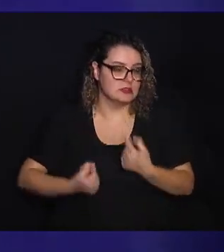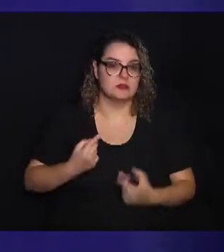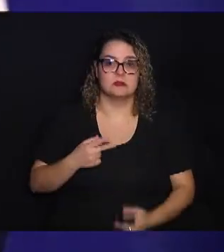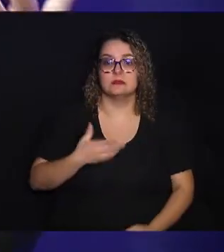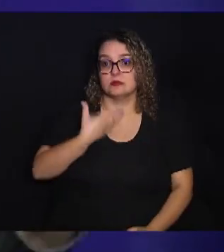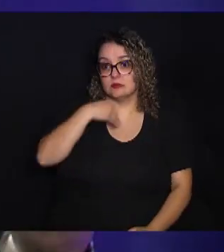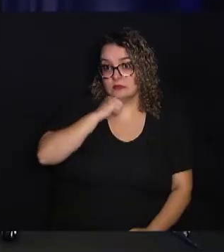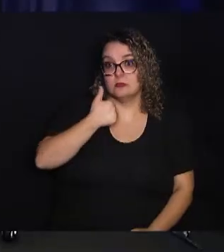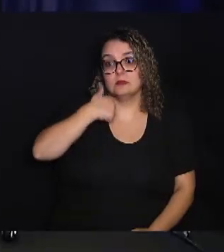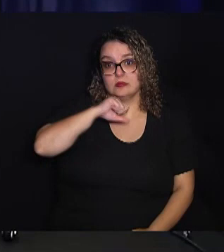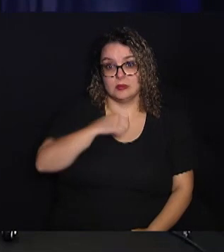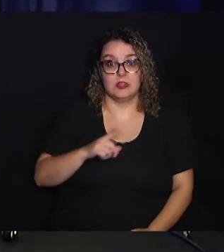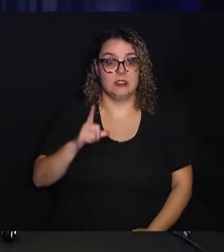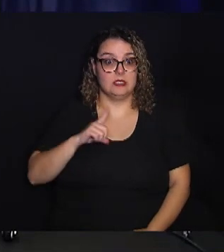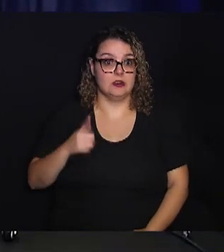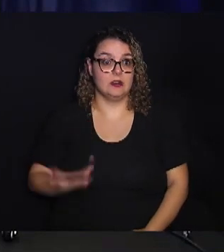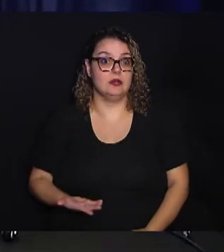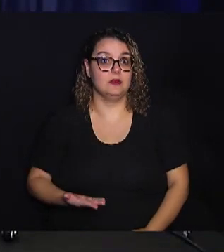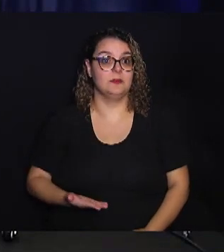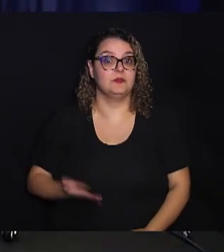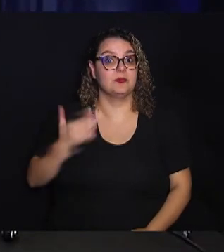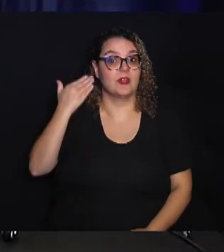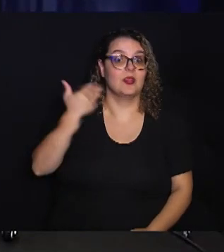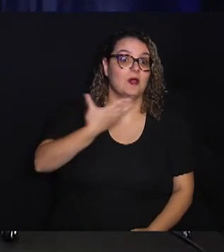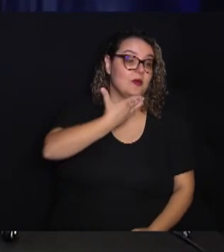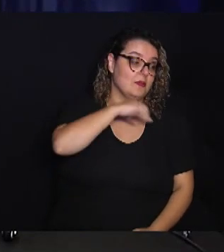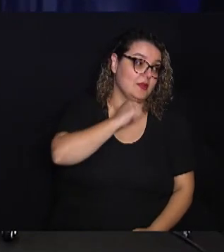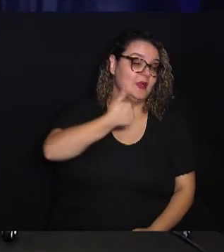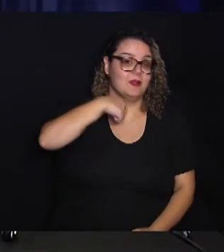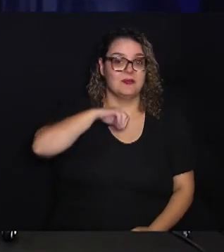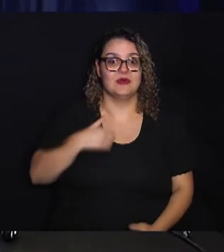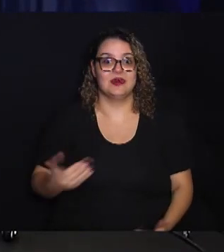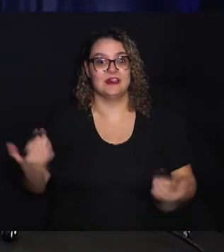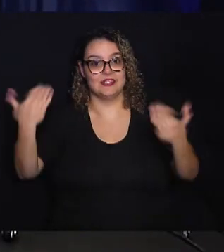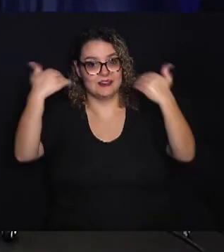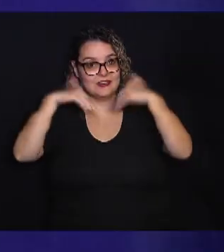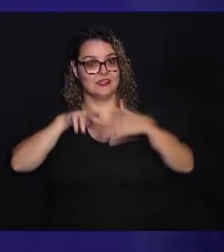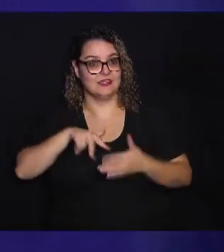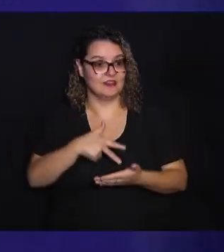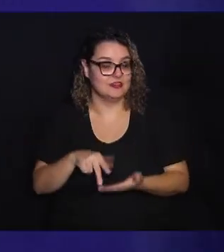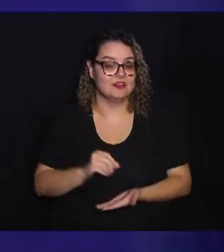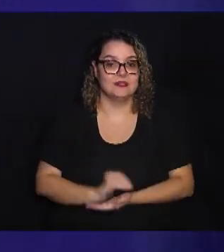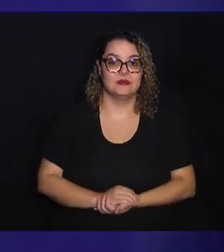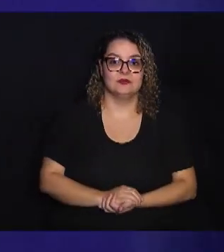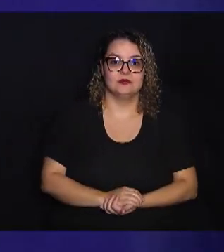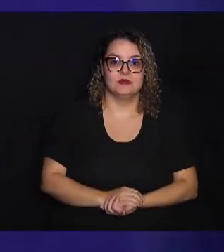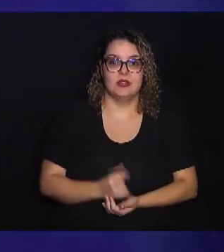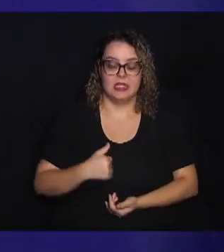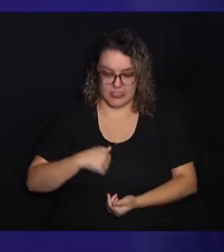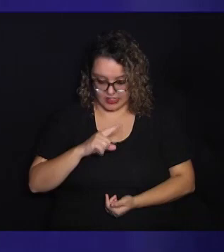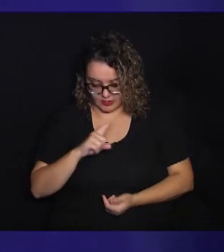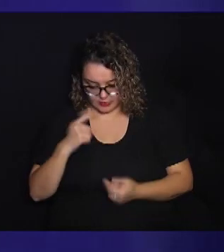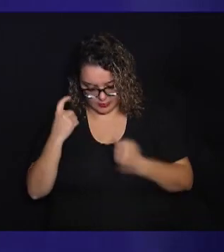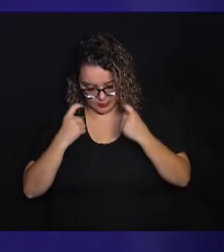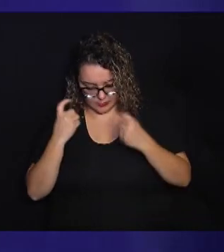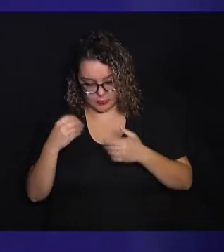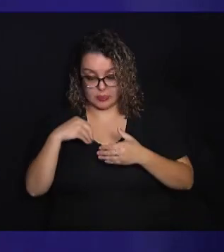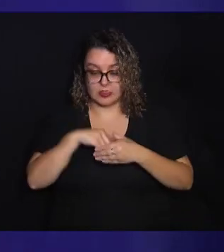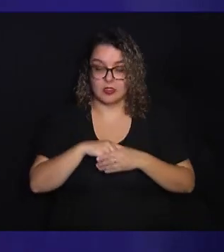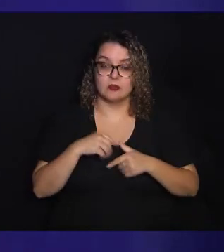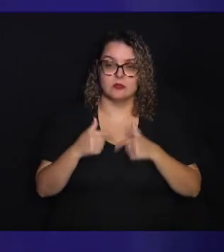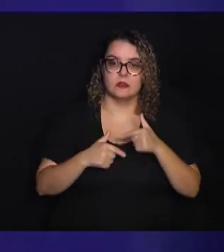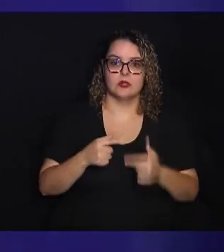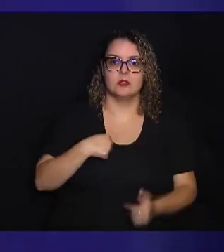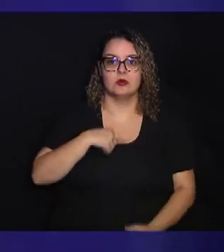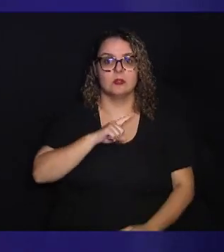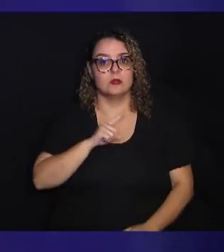a famosa mãe e pai de bailarinos, né? Então eu falo assim, eu não me preocupo, dentro do meu trabalho, eu não